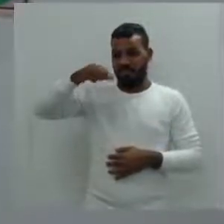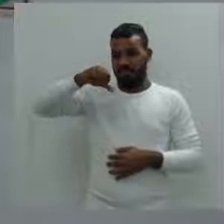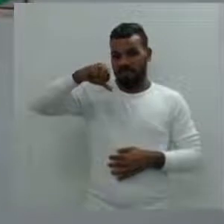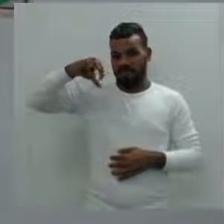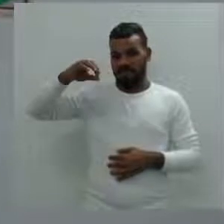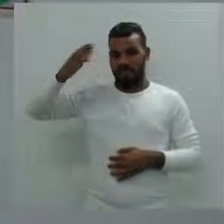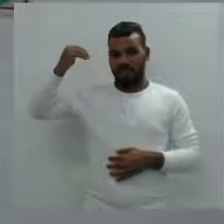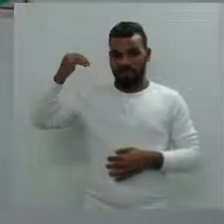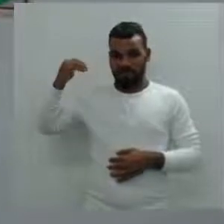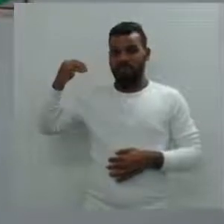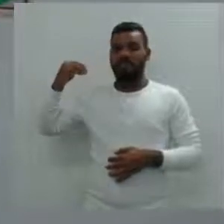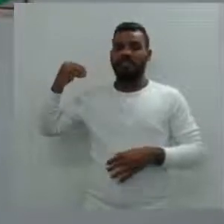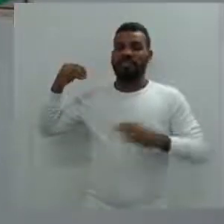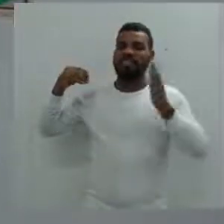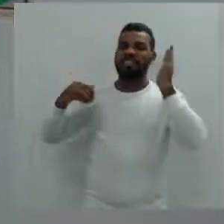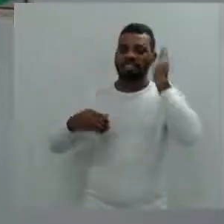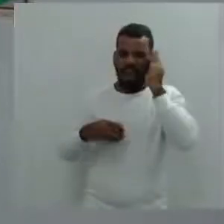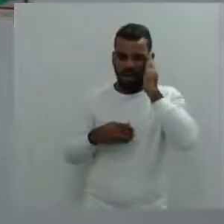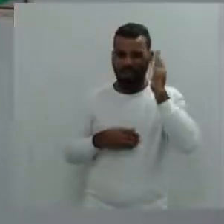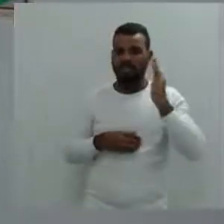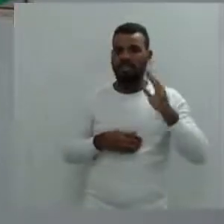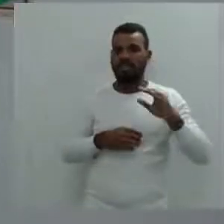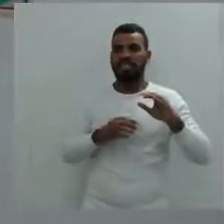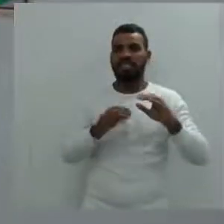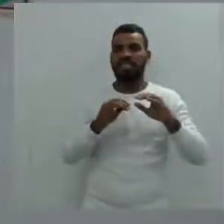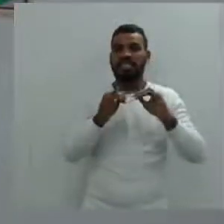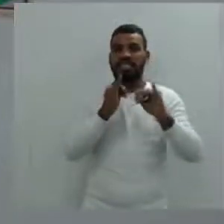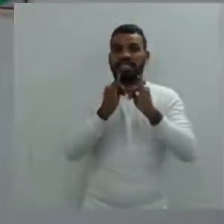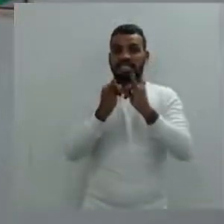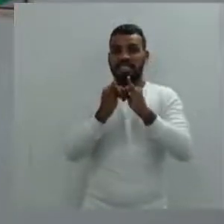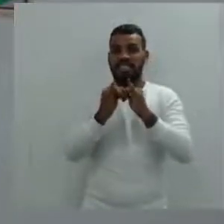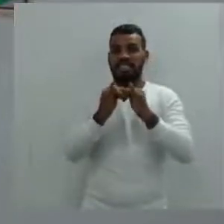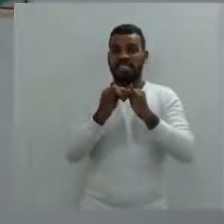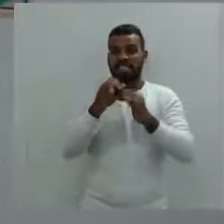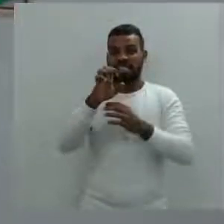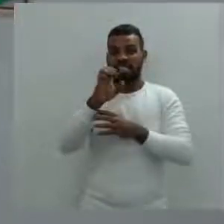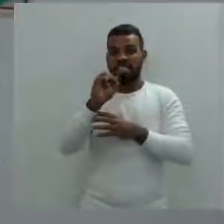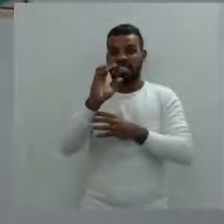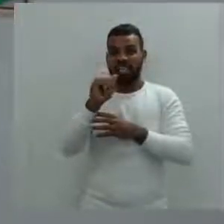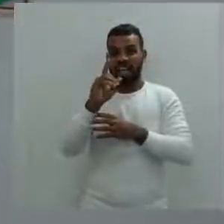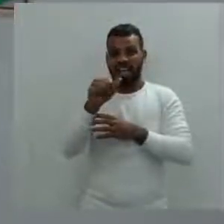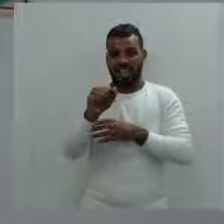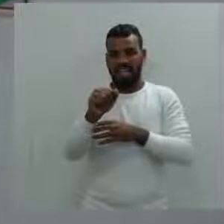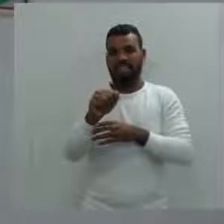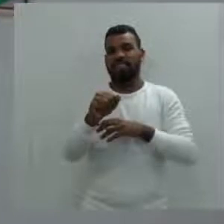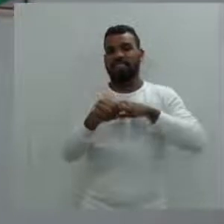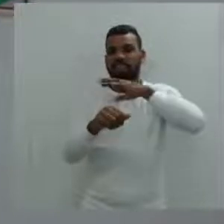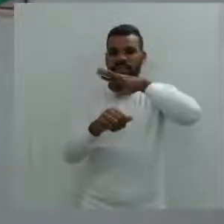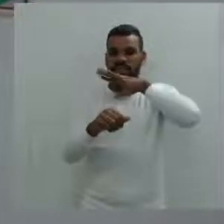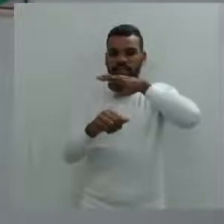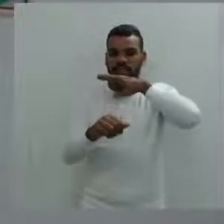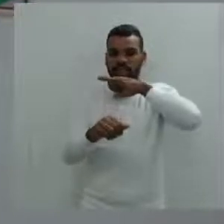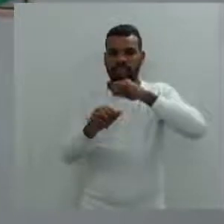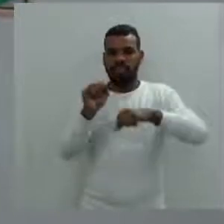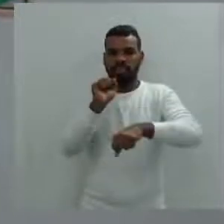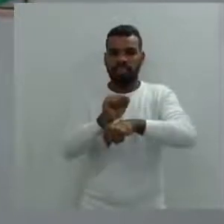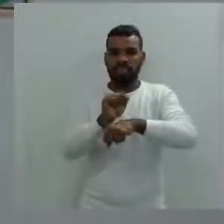sabe muito bem de como era horrível se conectar à internet. Então era internet de escada que você tinha que esperar